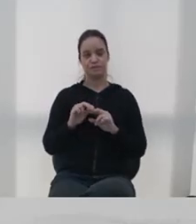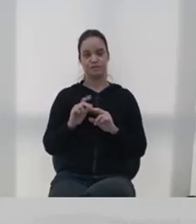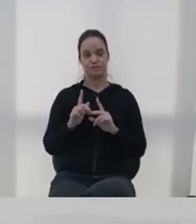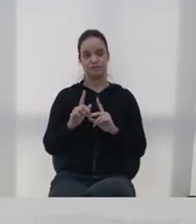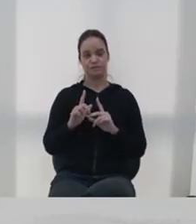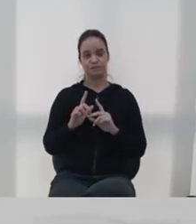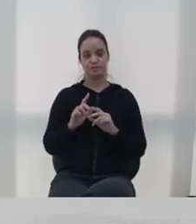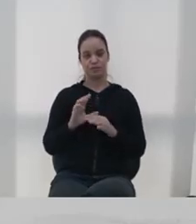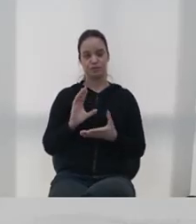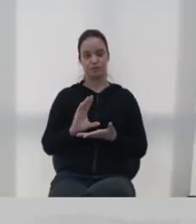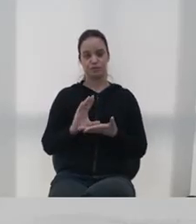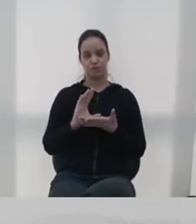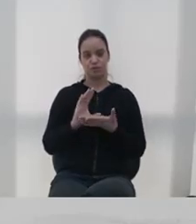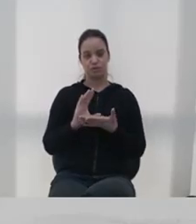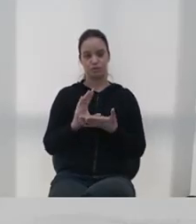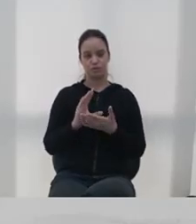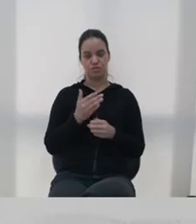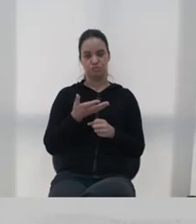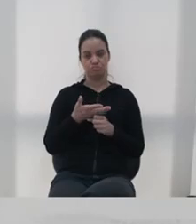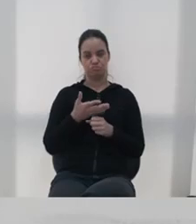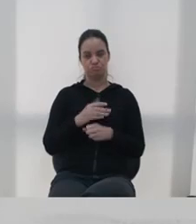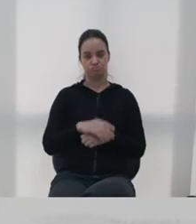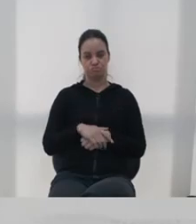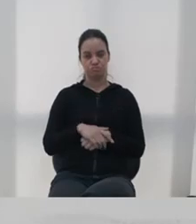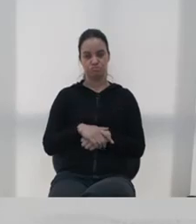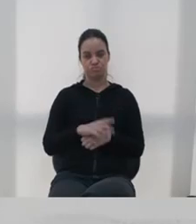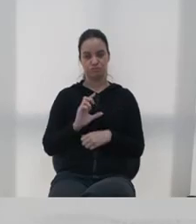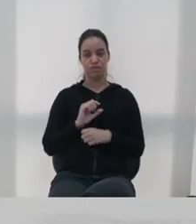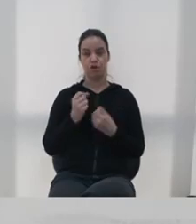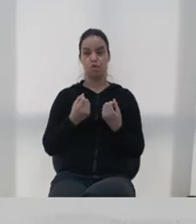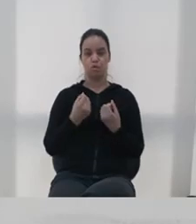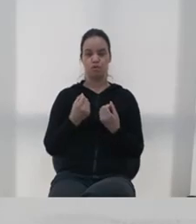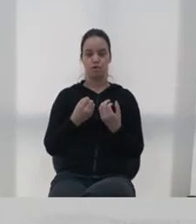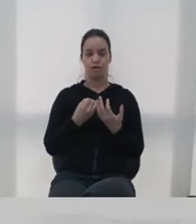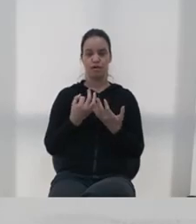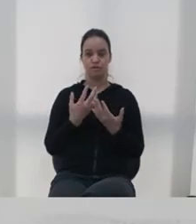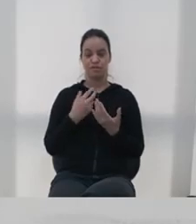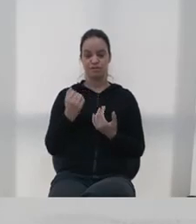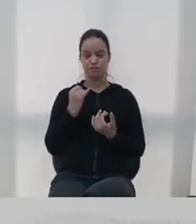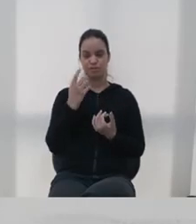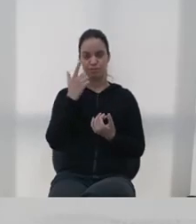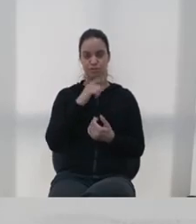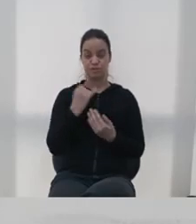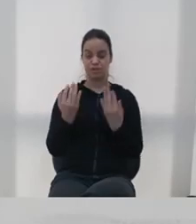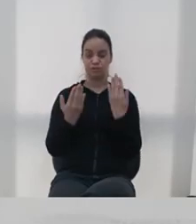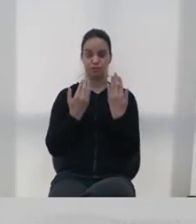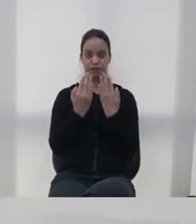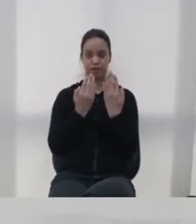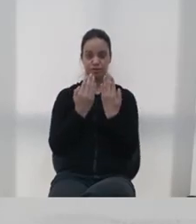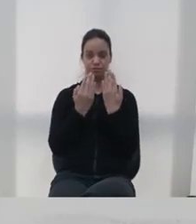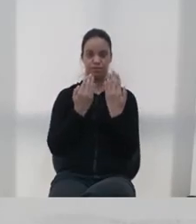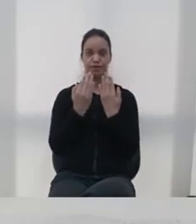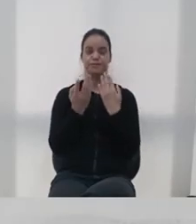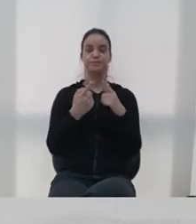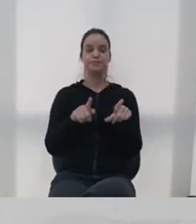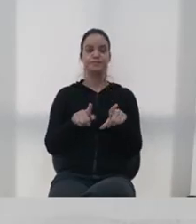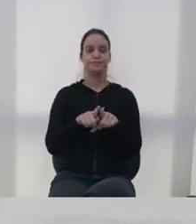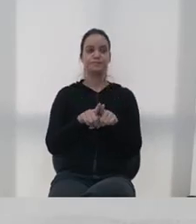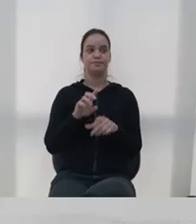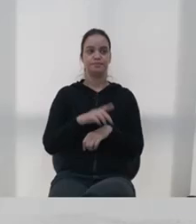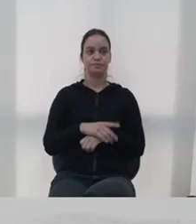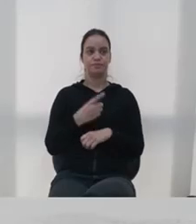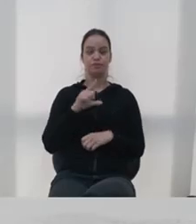desse Conselho Superior, que traz os parâmetros e os critérios de atendimento. Mais do que isso, a possibilidade de recurso